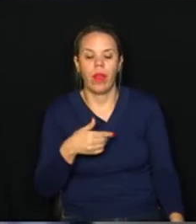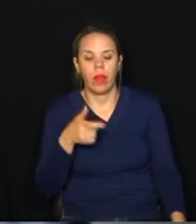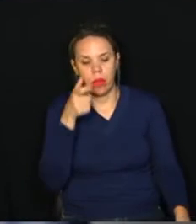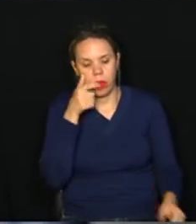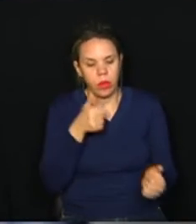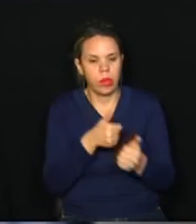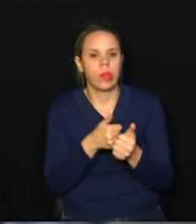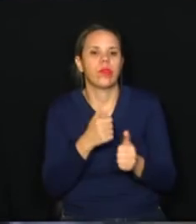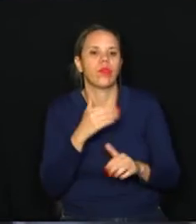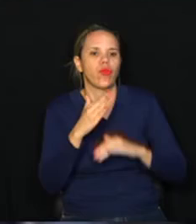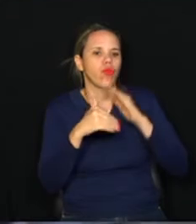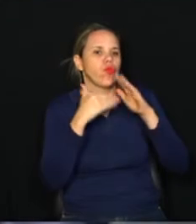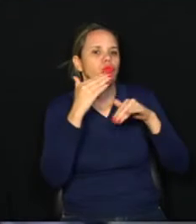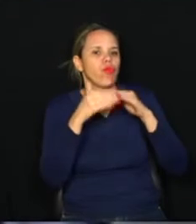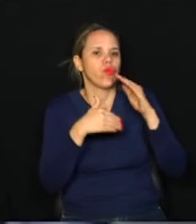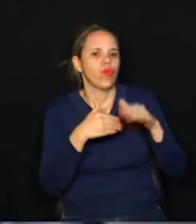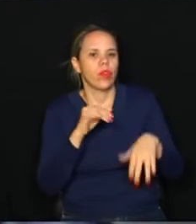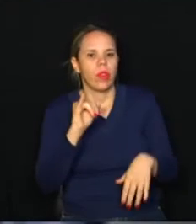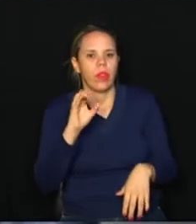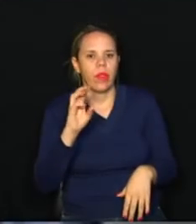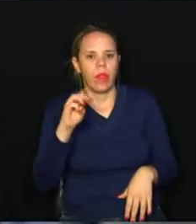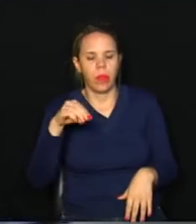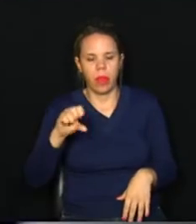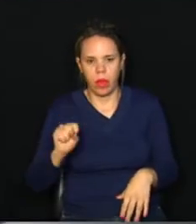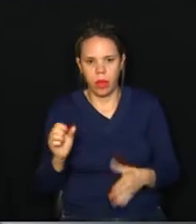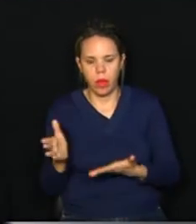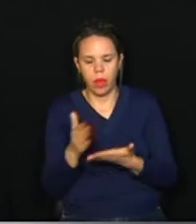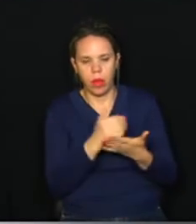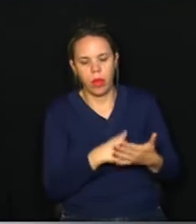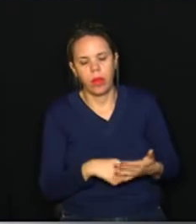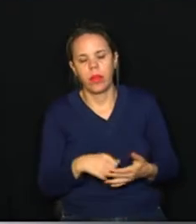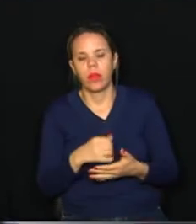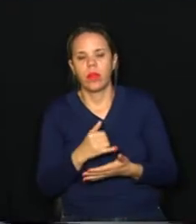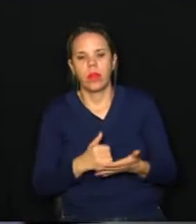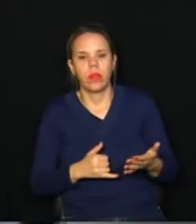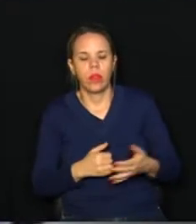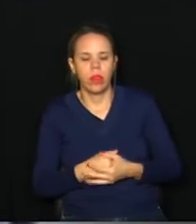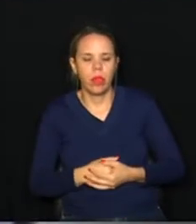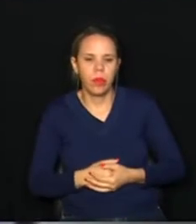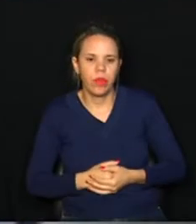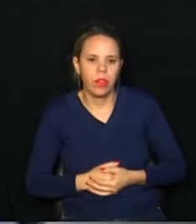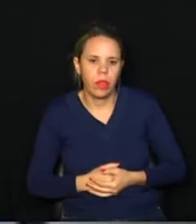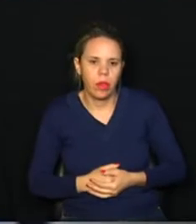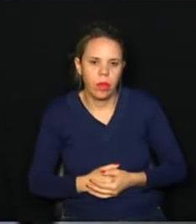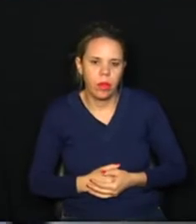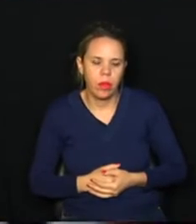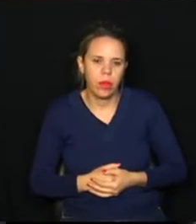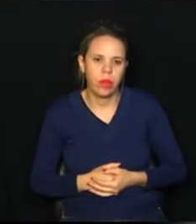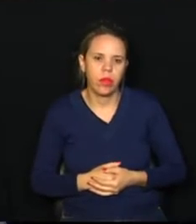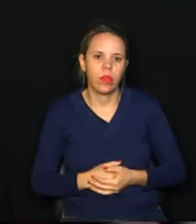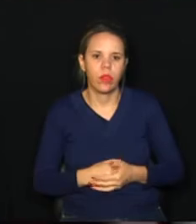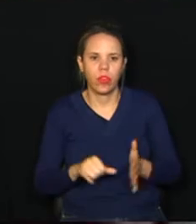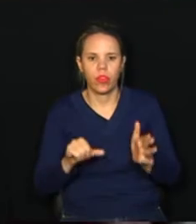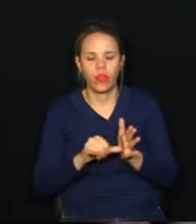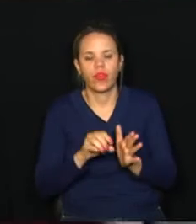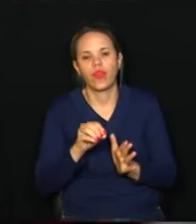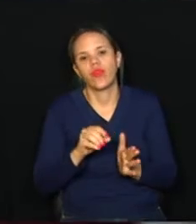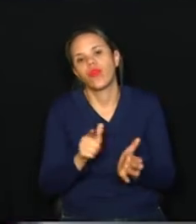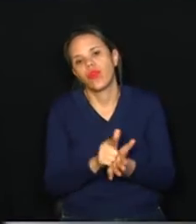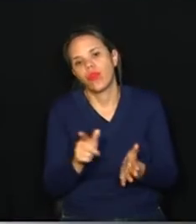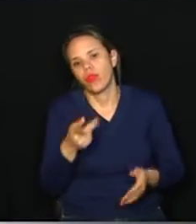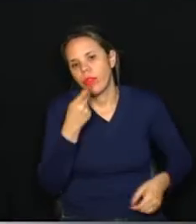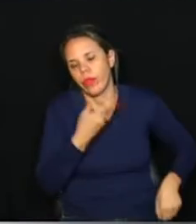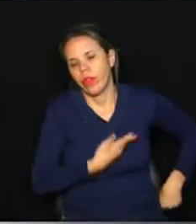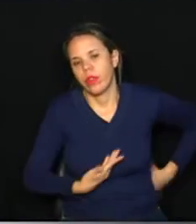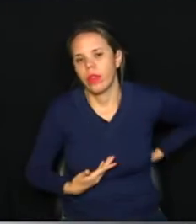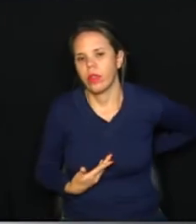com a evolução do ICMS, da arrecadação do ICMS, através do Diário Oficial. É o governo que está falando.